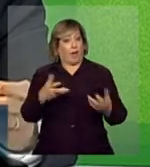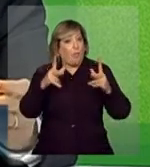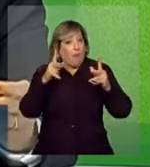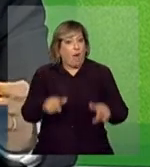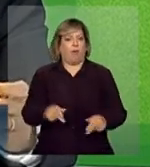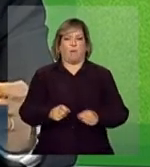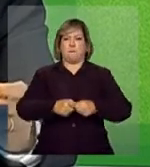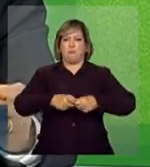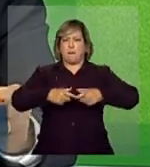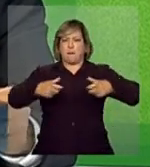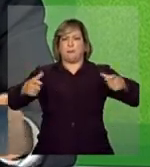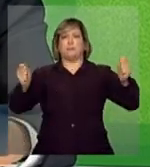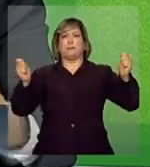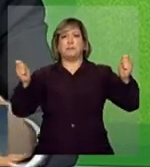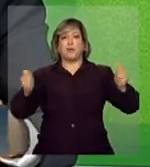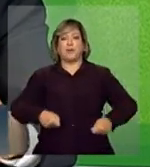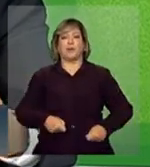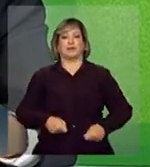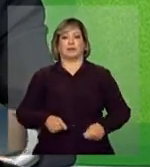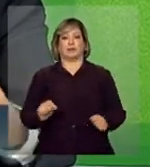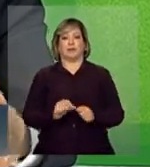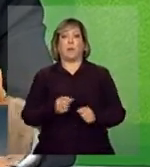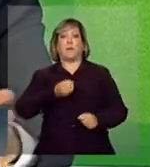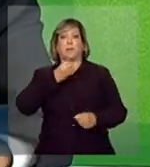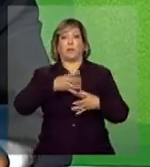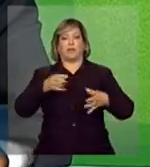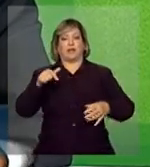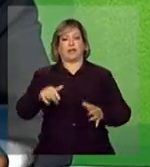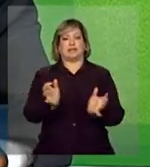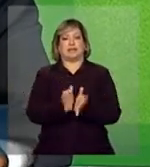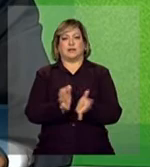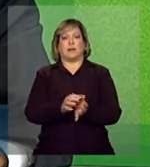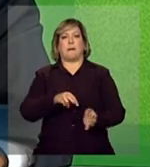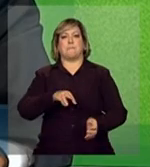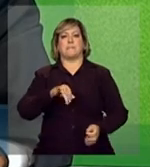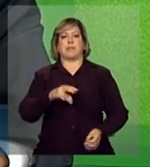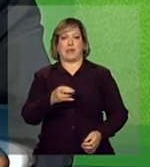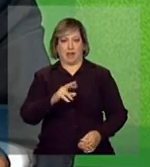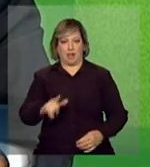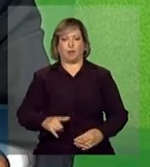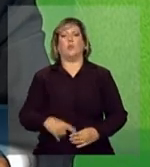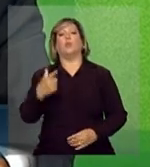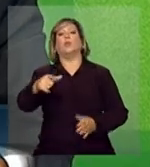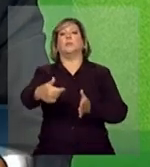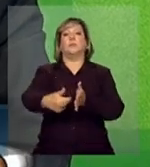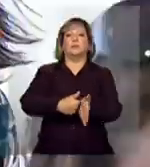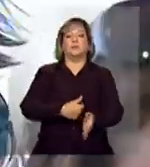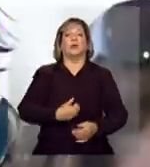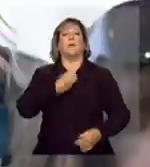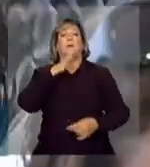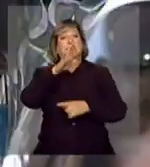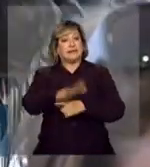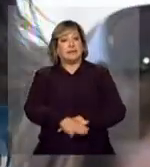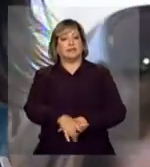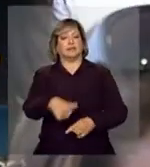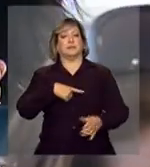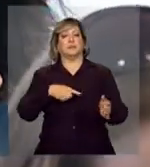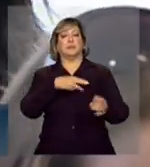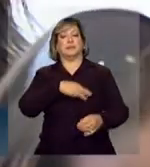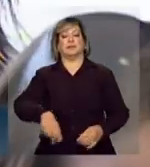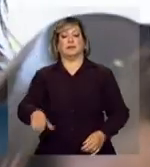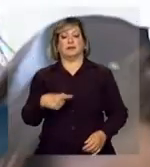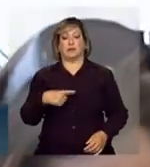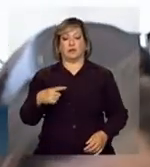expandir em boa medida o setor mineral. Próxima pergunta. Boa tarde, ministro.